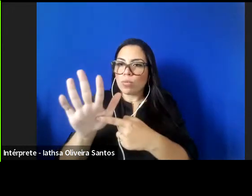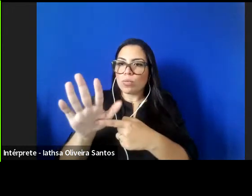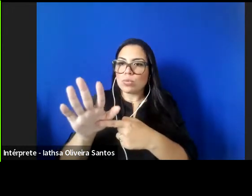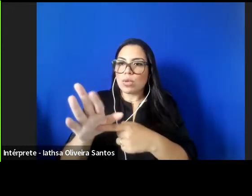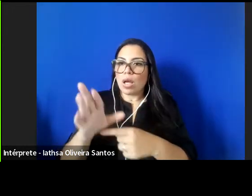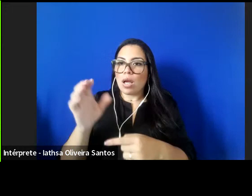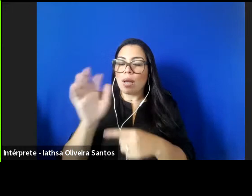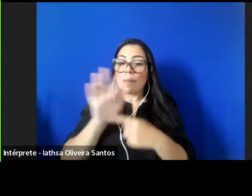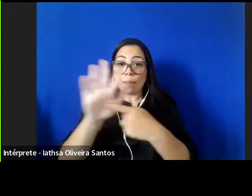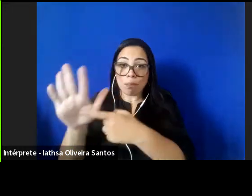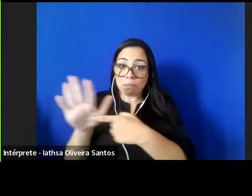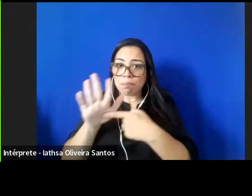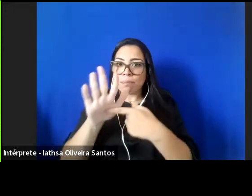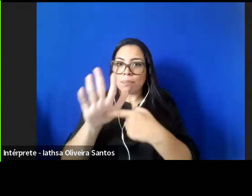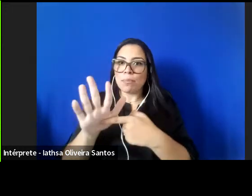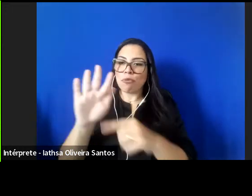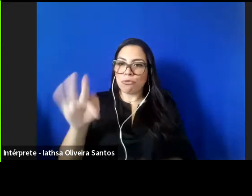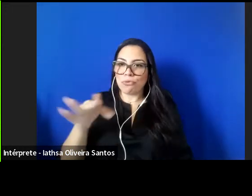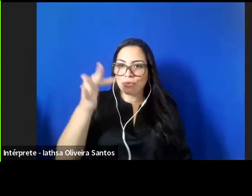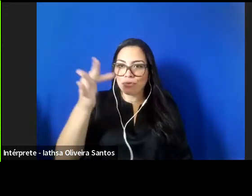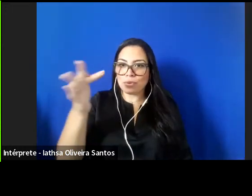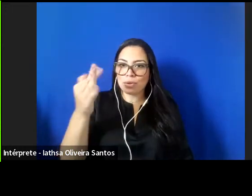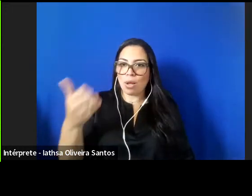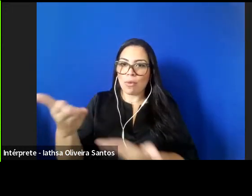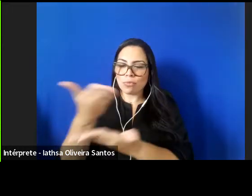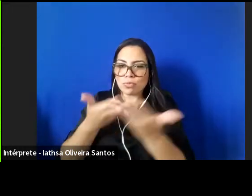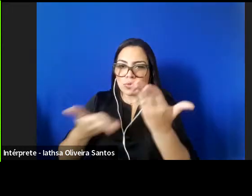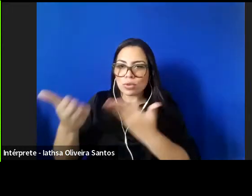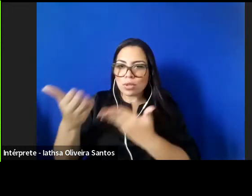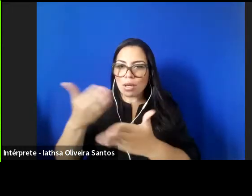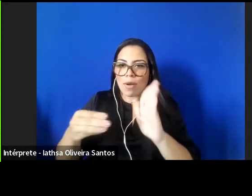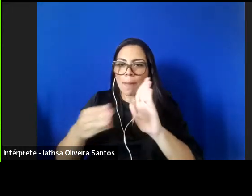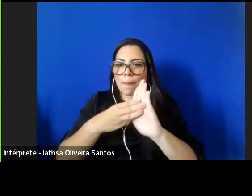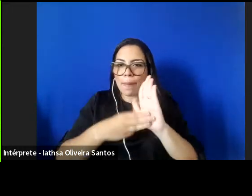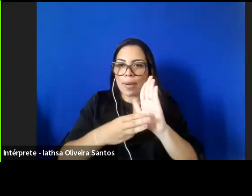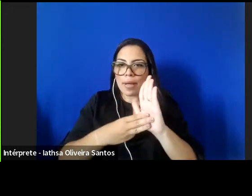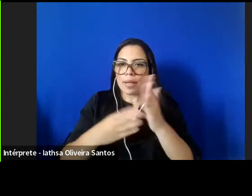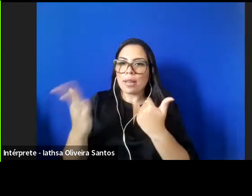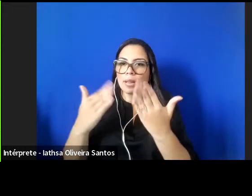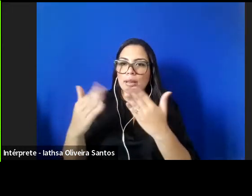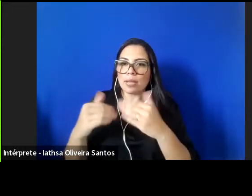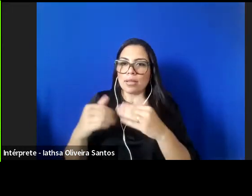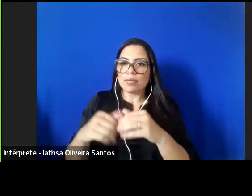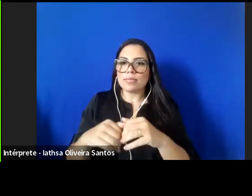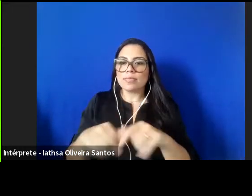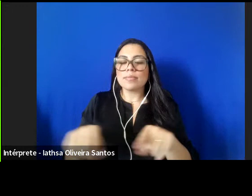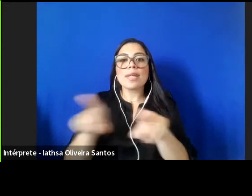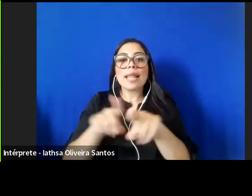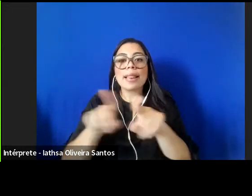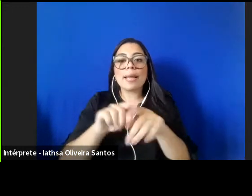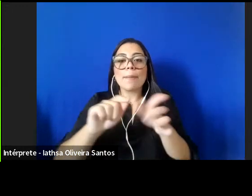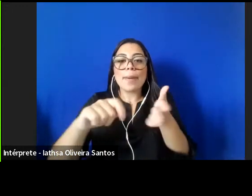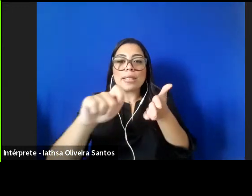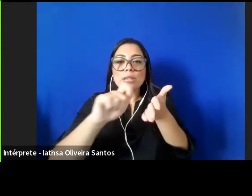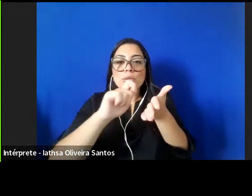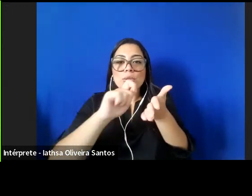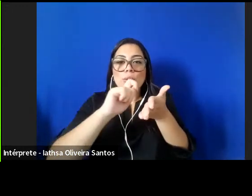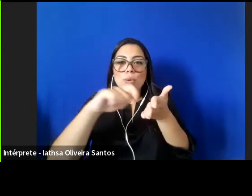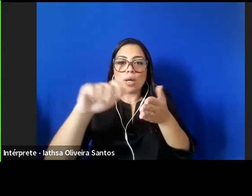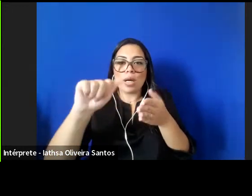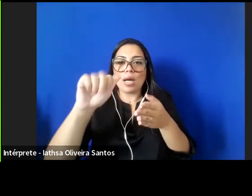vai divulgar isso e vai servir de material para os futuros debates. No relatório e no artigo que vai ser publicado. No artigo, é no